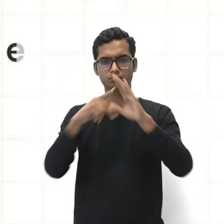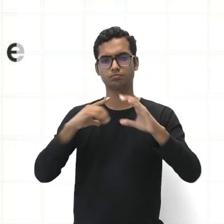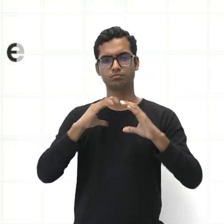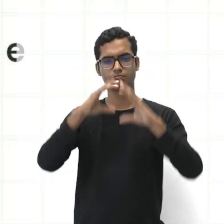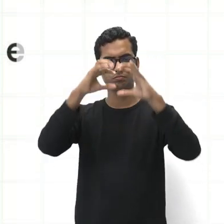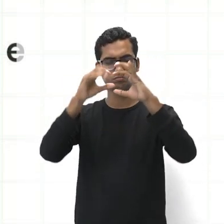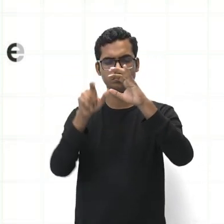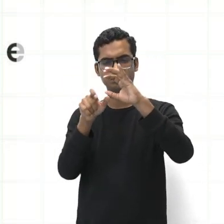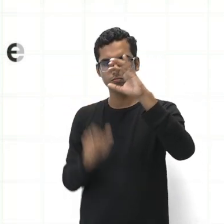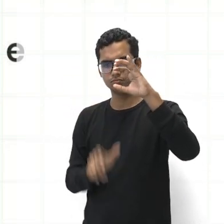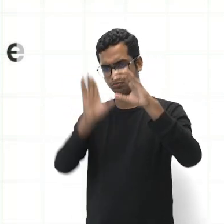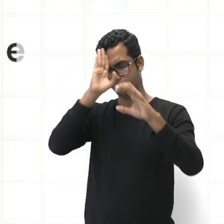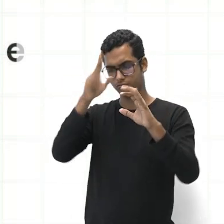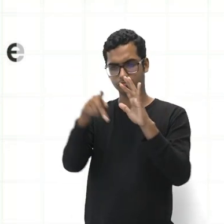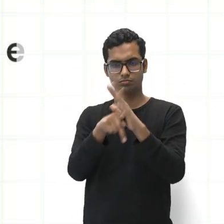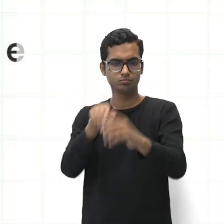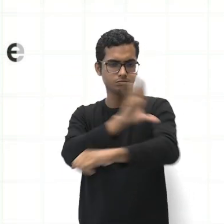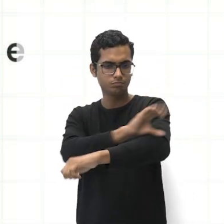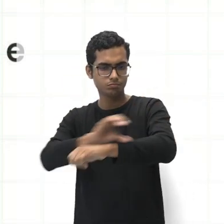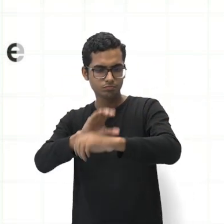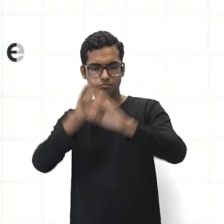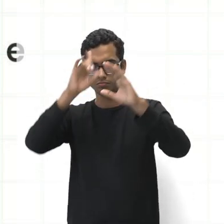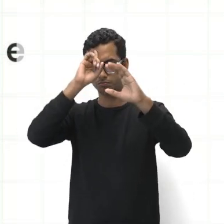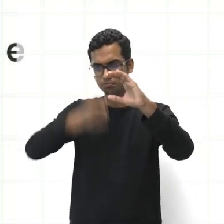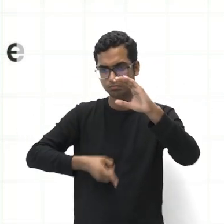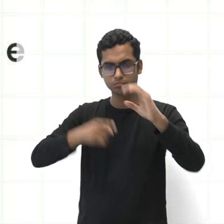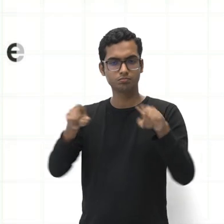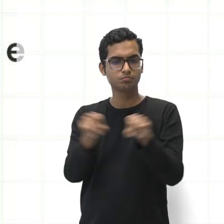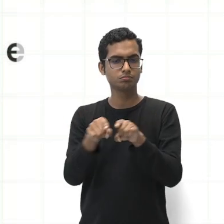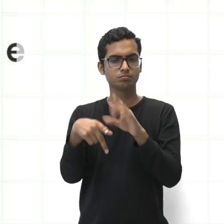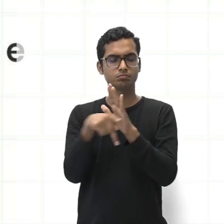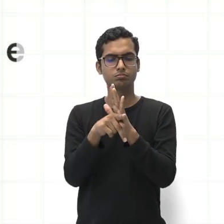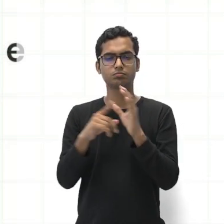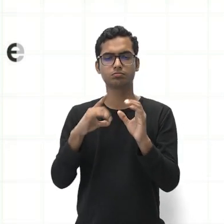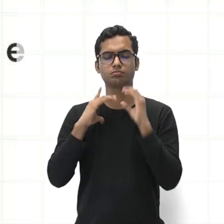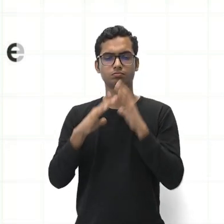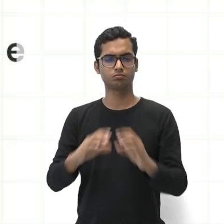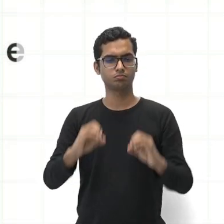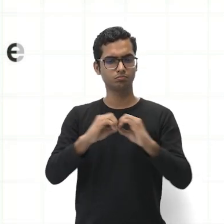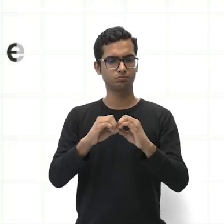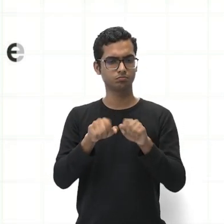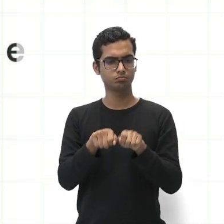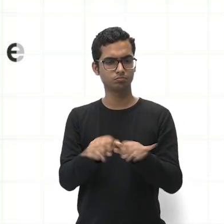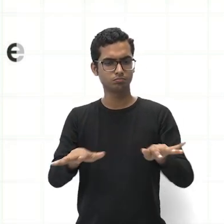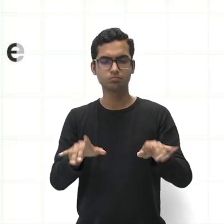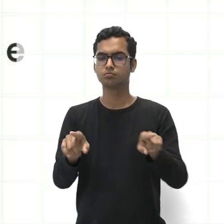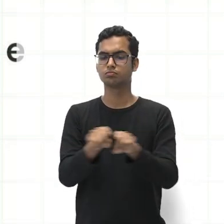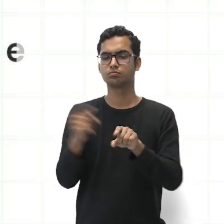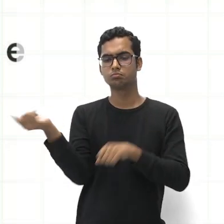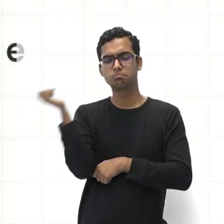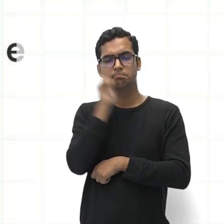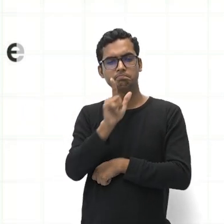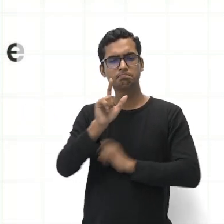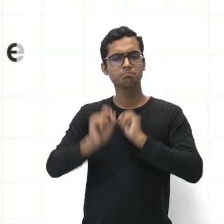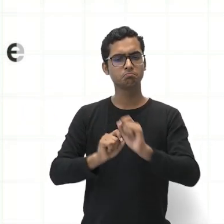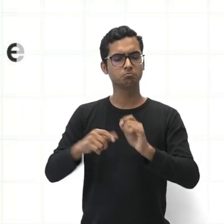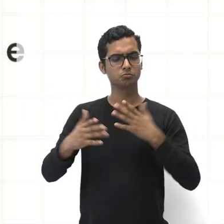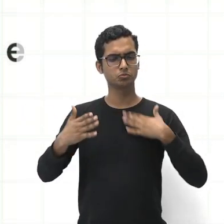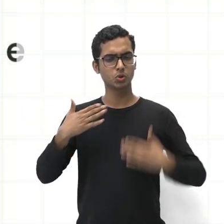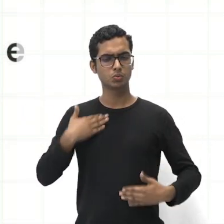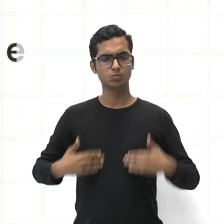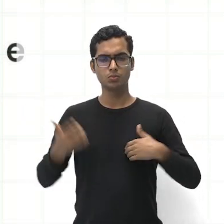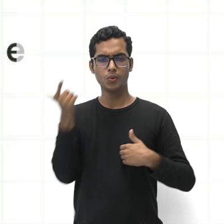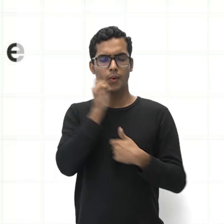nervoso central para os músculos e as glândulas, permitindo assim que o corpo responda